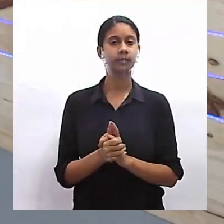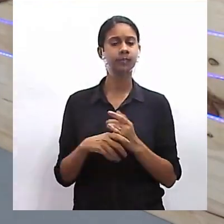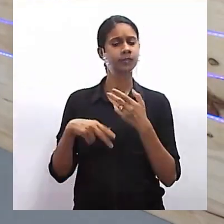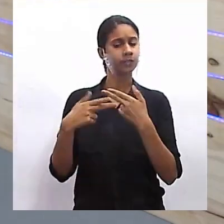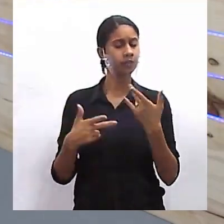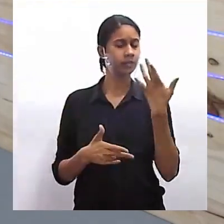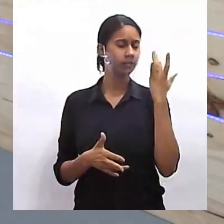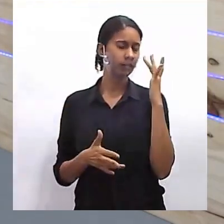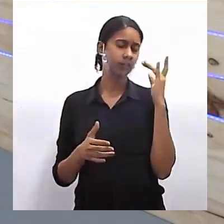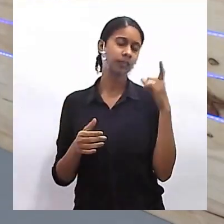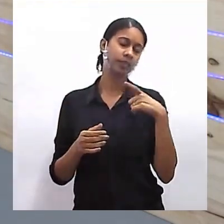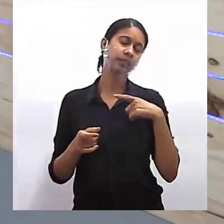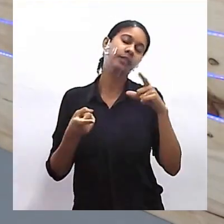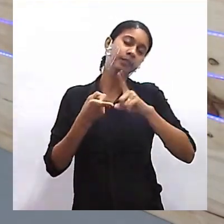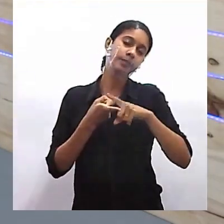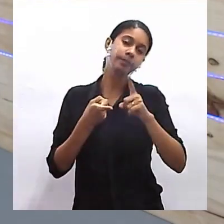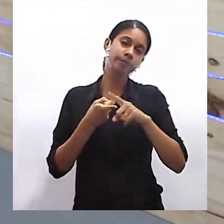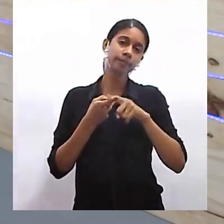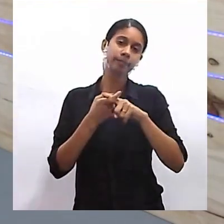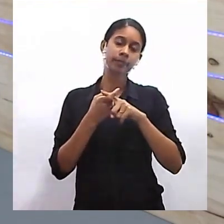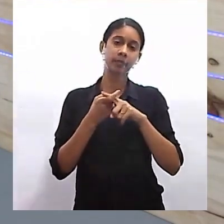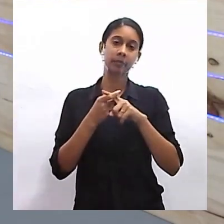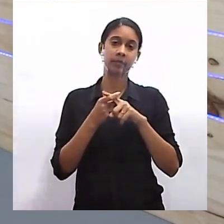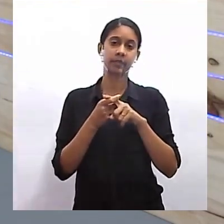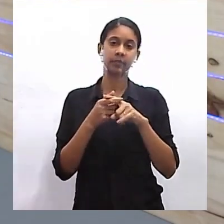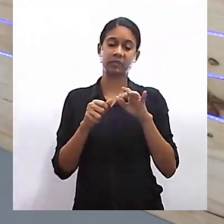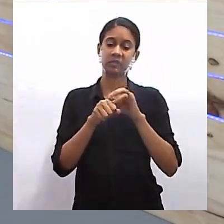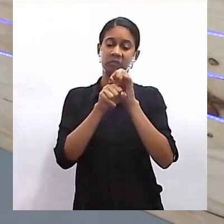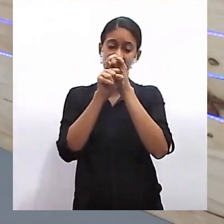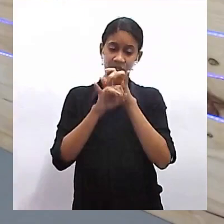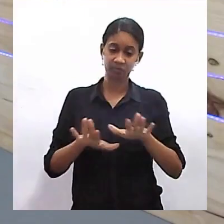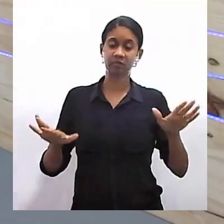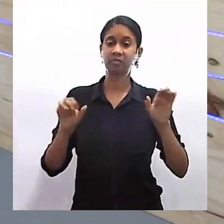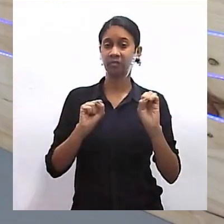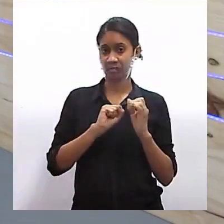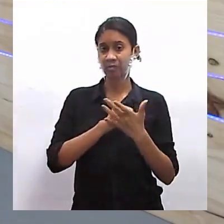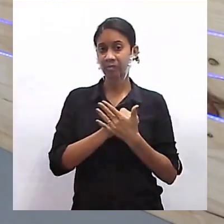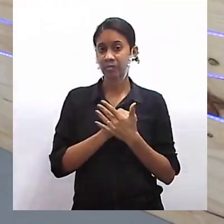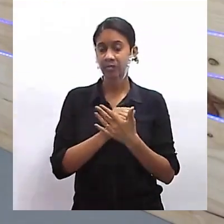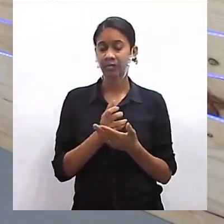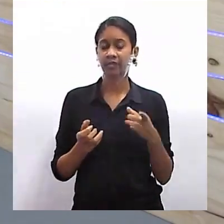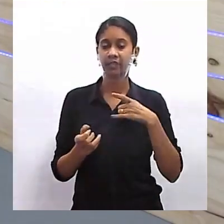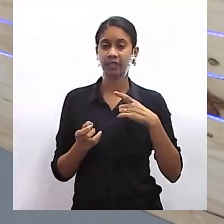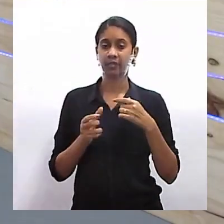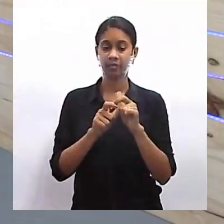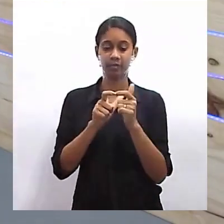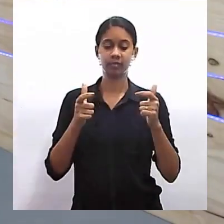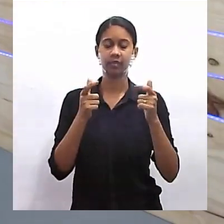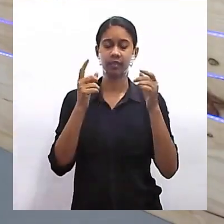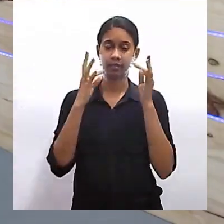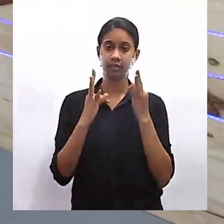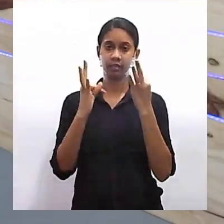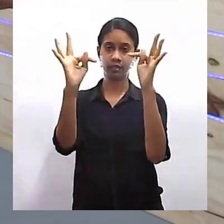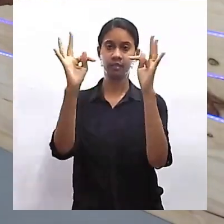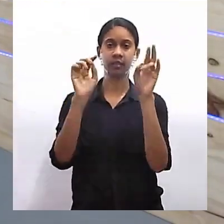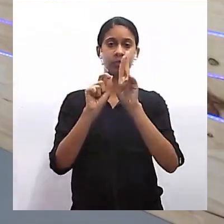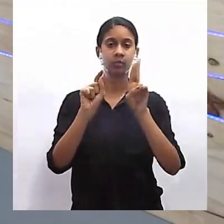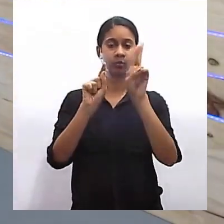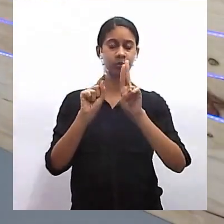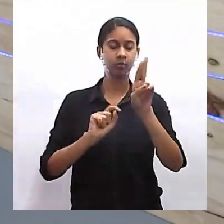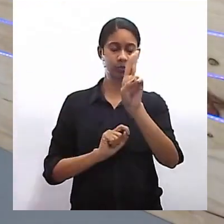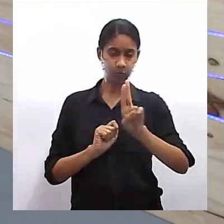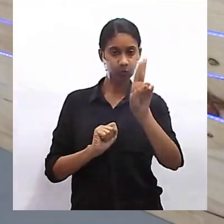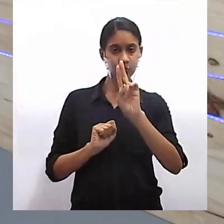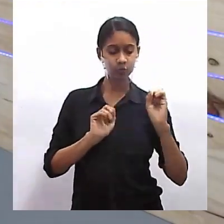também, além desse crescimento na área da tecnologia, dos aplicativos,